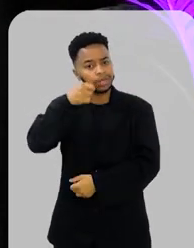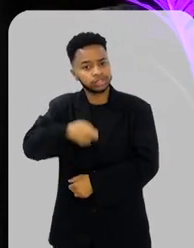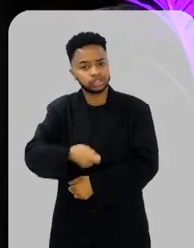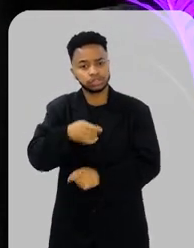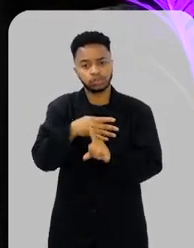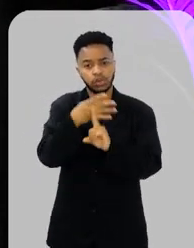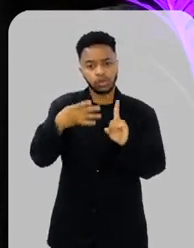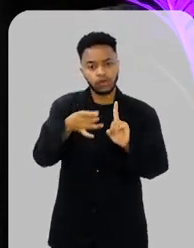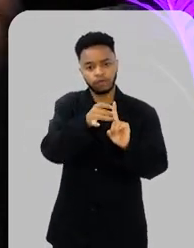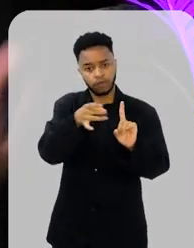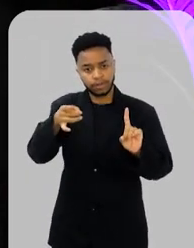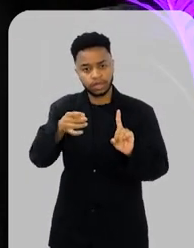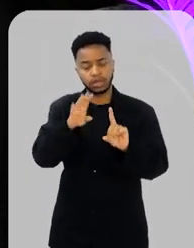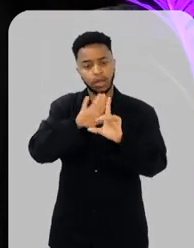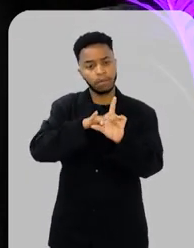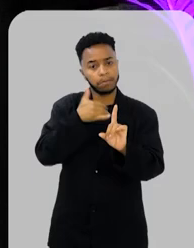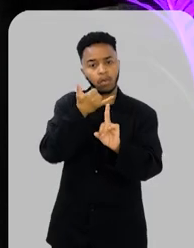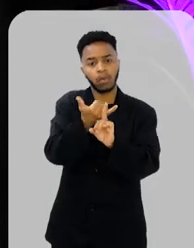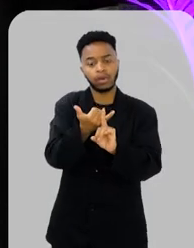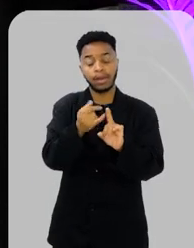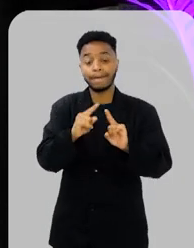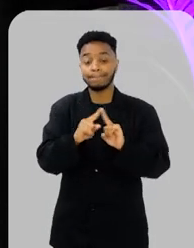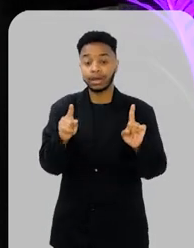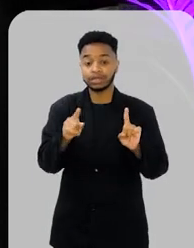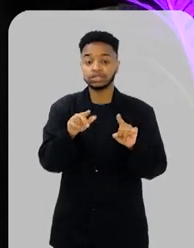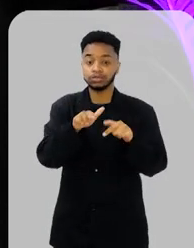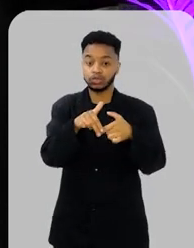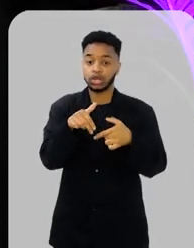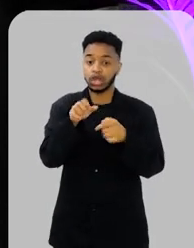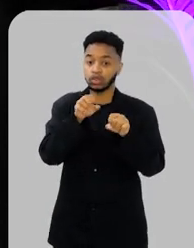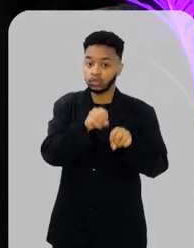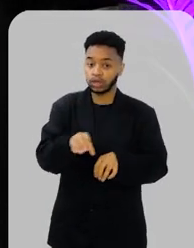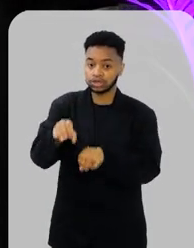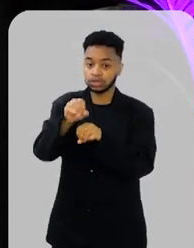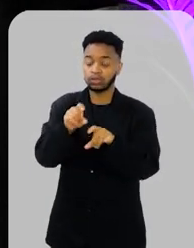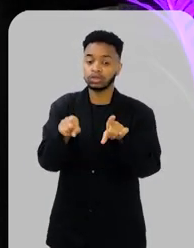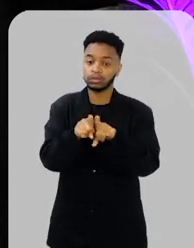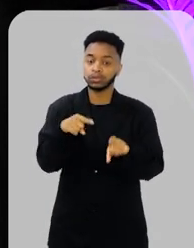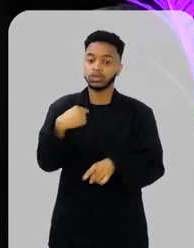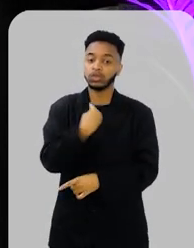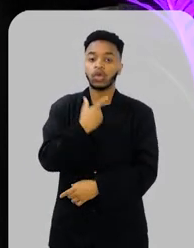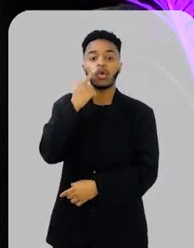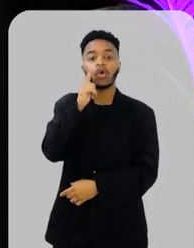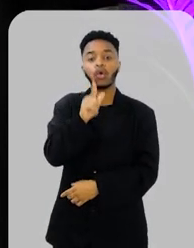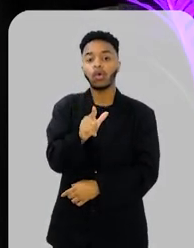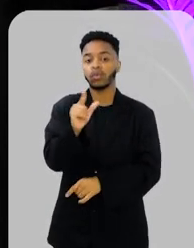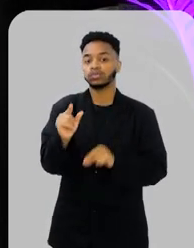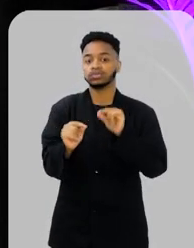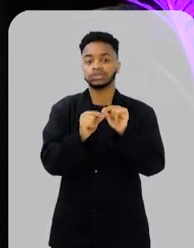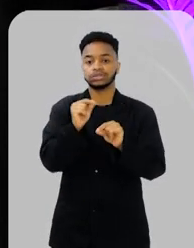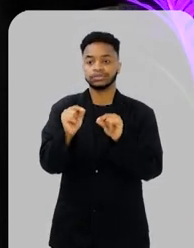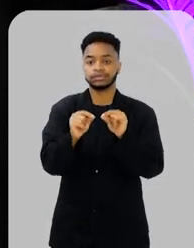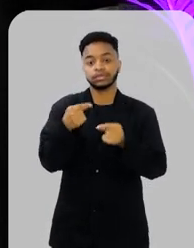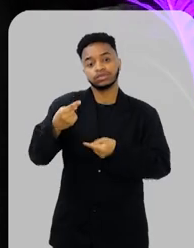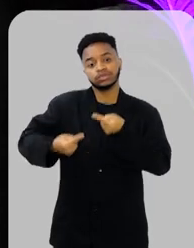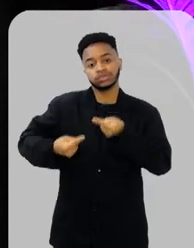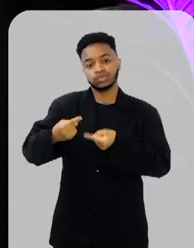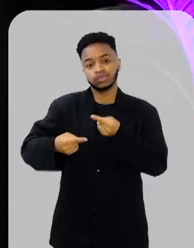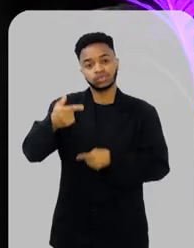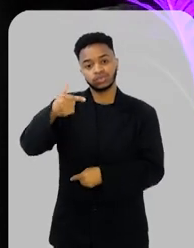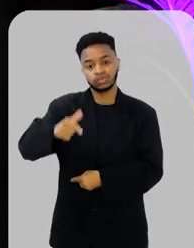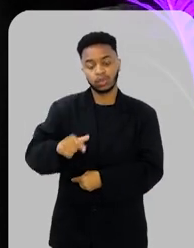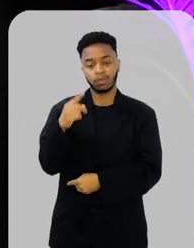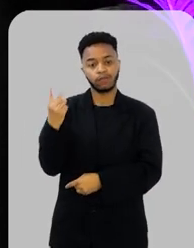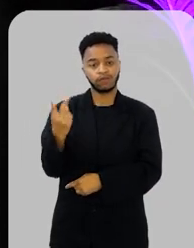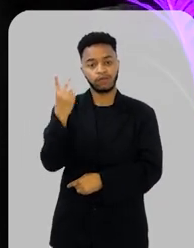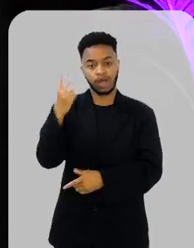machismo, da homofobia, o bullying como um todo. Mas também a partir da educação que a gente consegue, de alguma maneira,